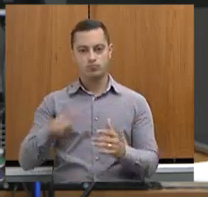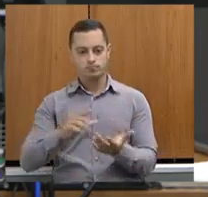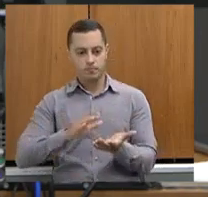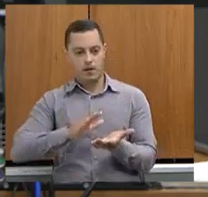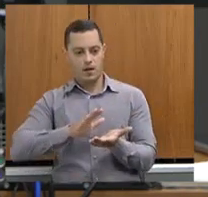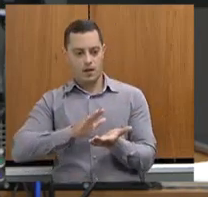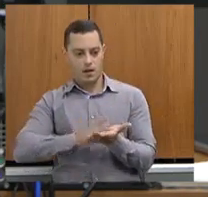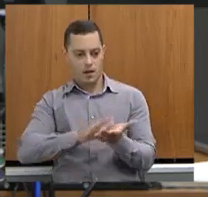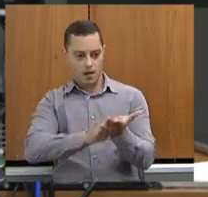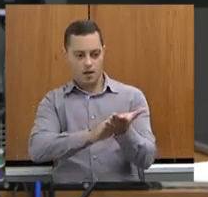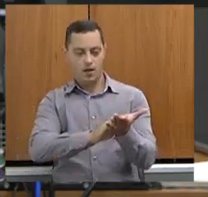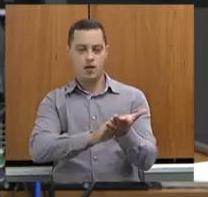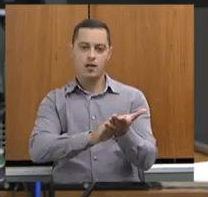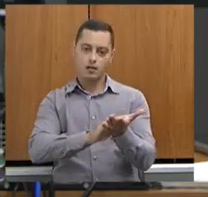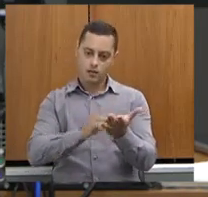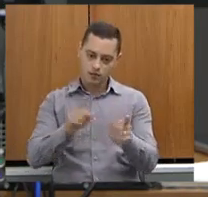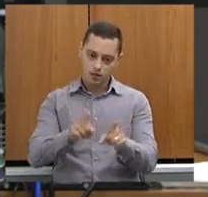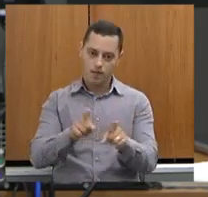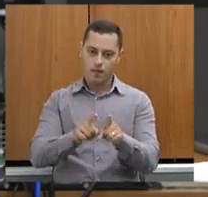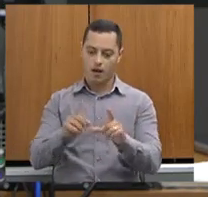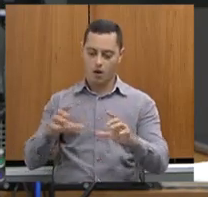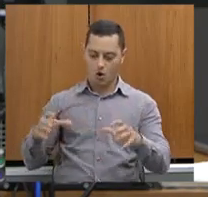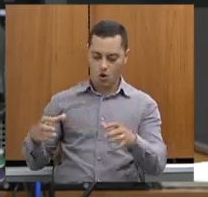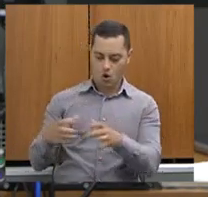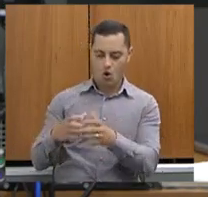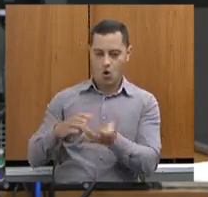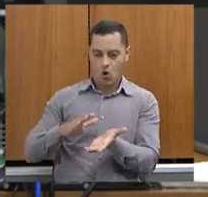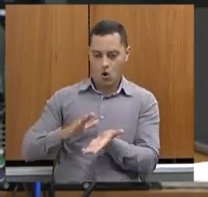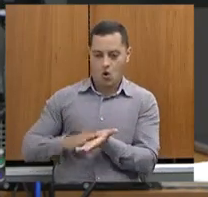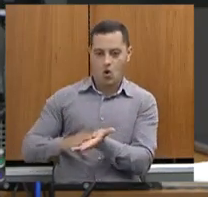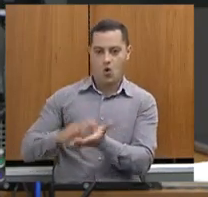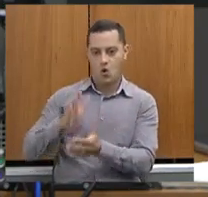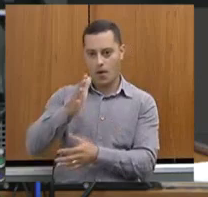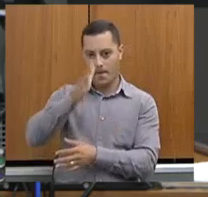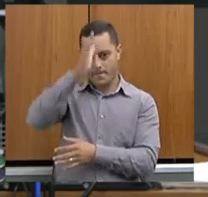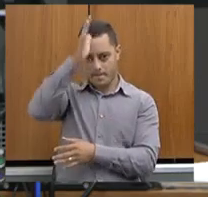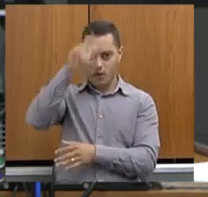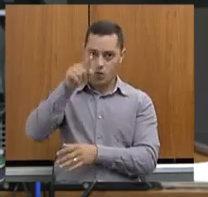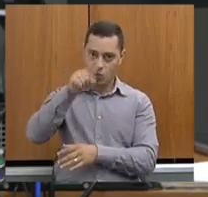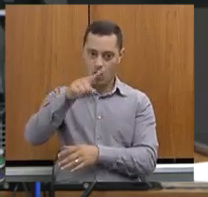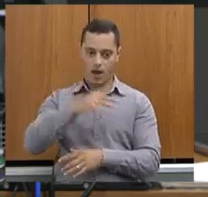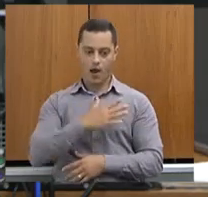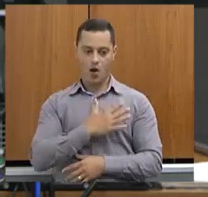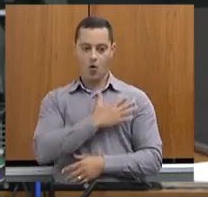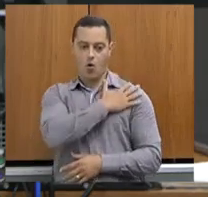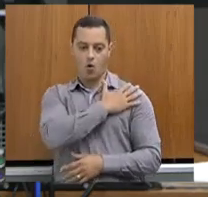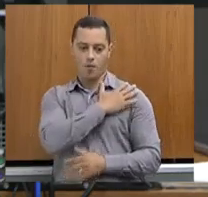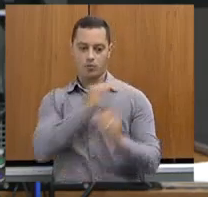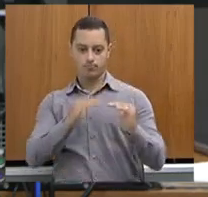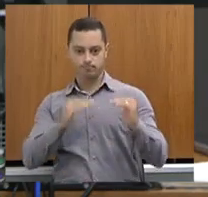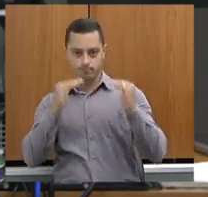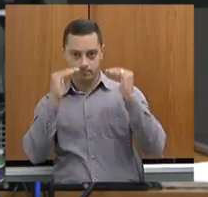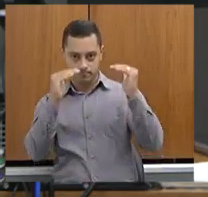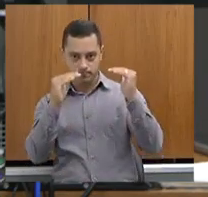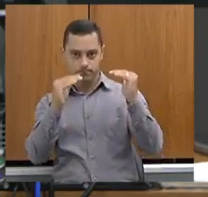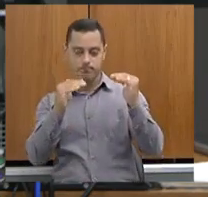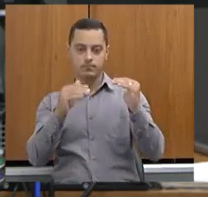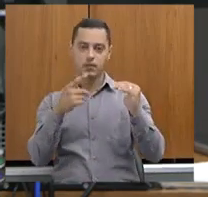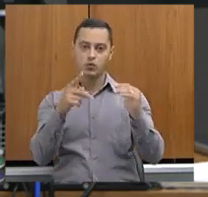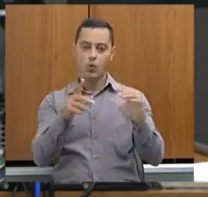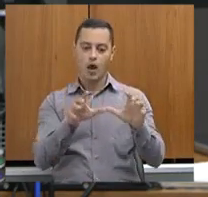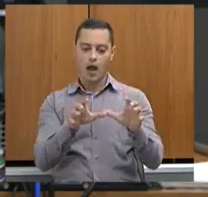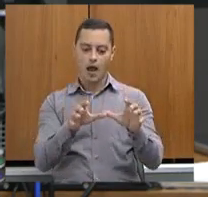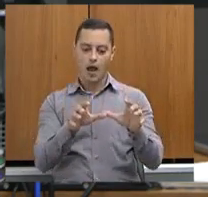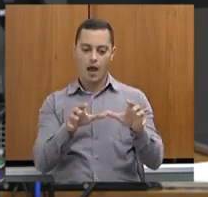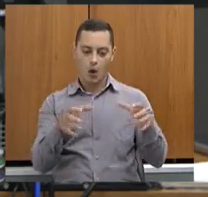tendendo a todo o corpo de bombeiros sou é o comandante da instituição os comandantes que fazem parte da sua equipe estão